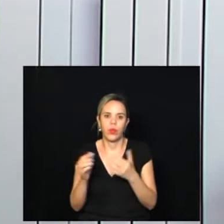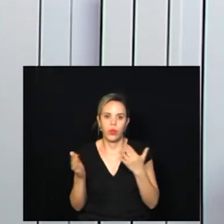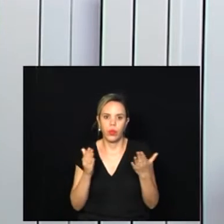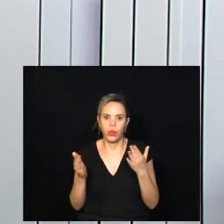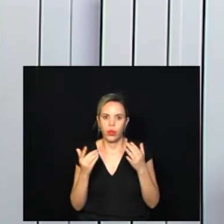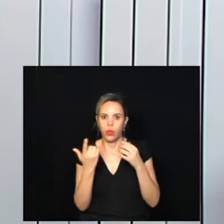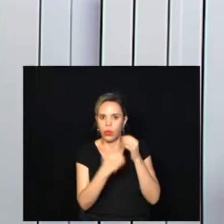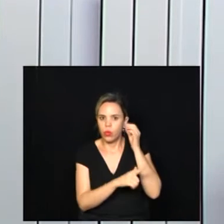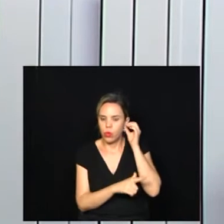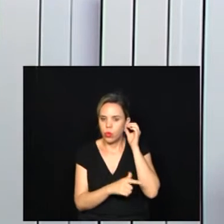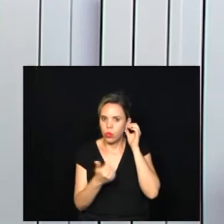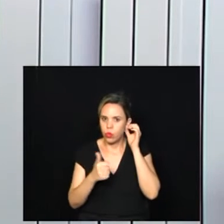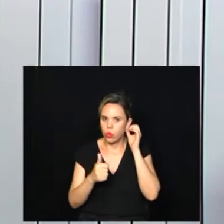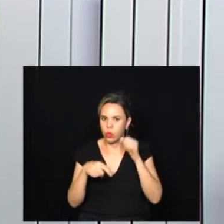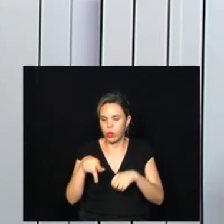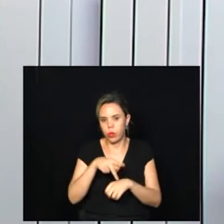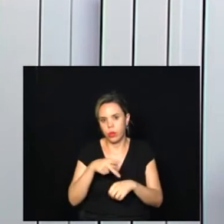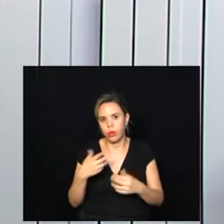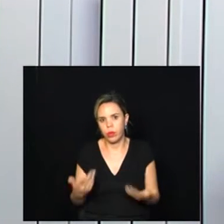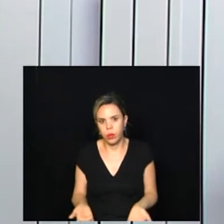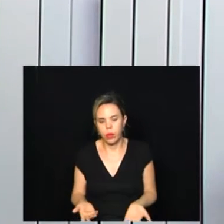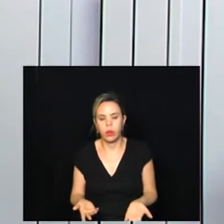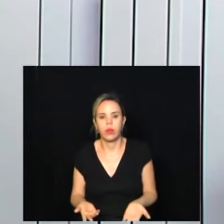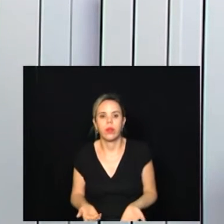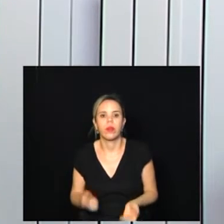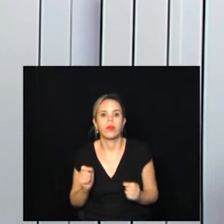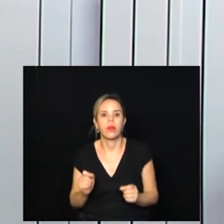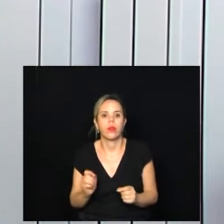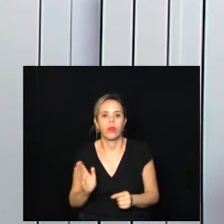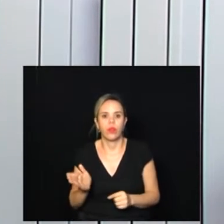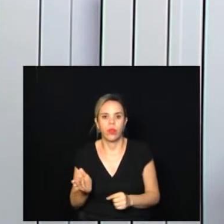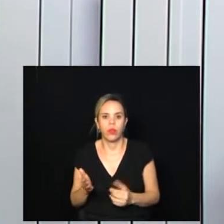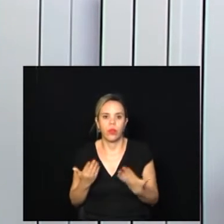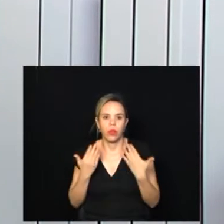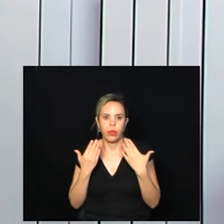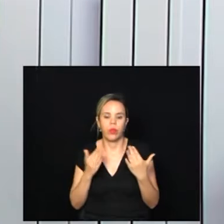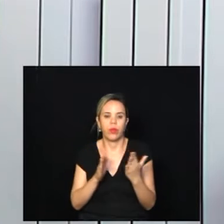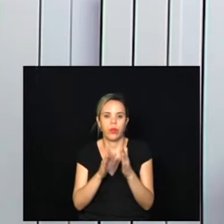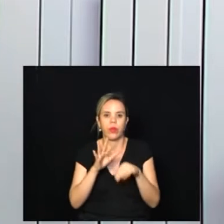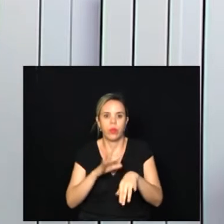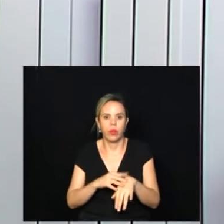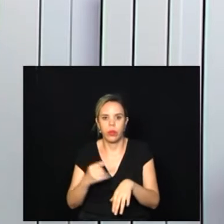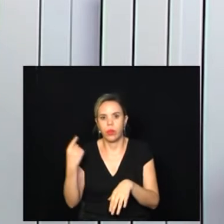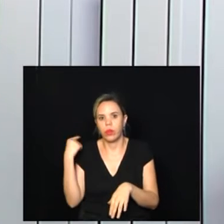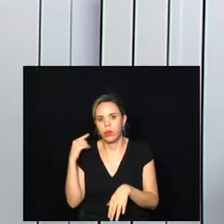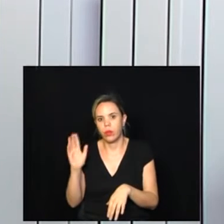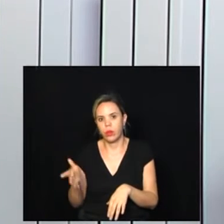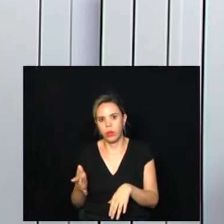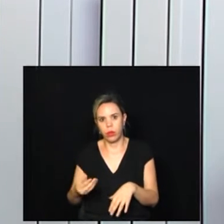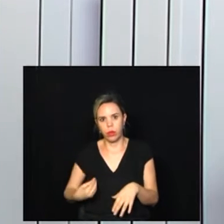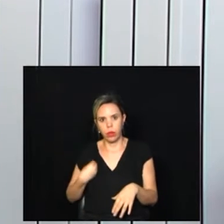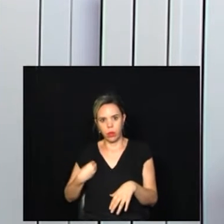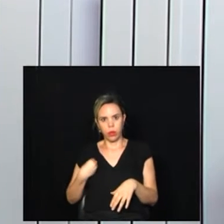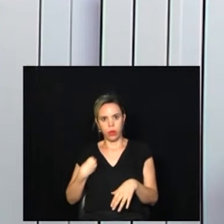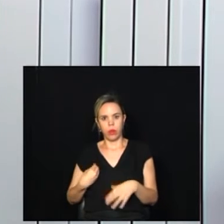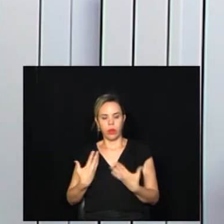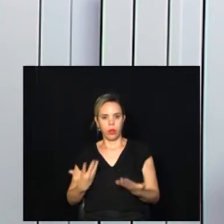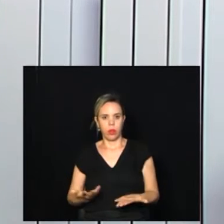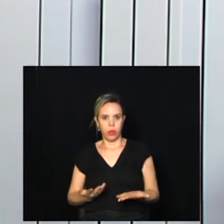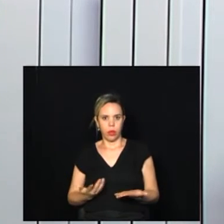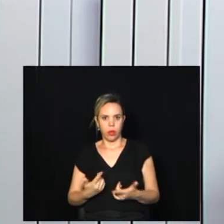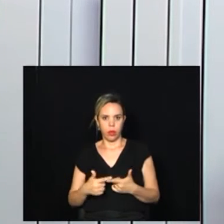com outros 11 países. Para quem já enfrentava a doença, para quem está enfrentando